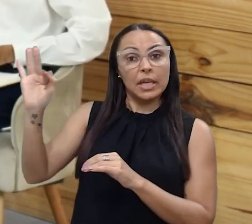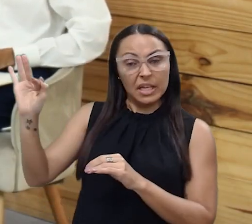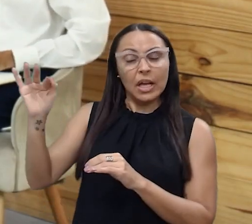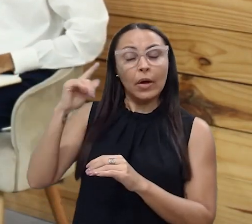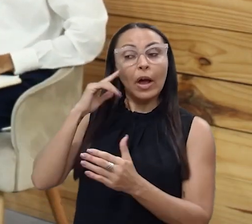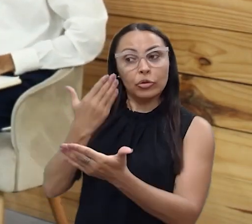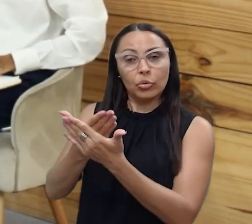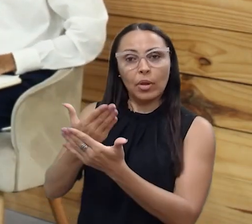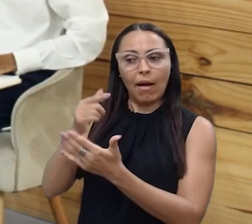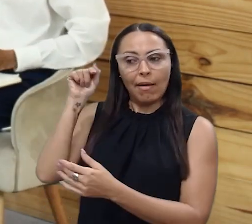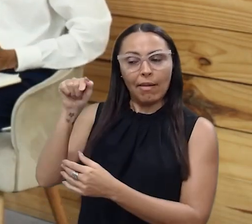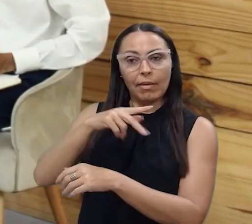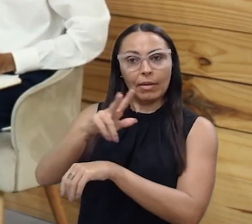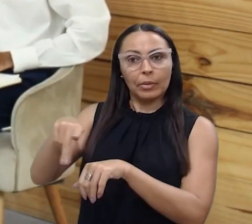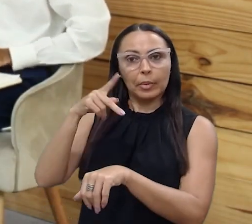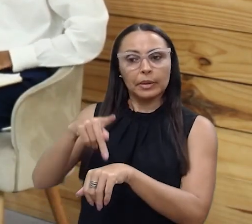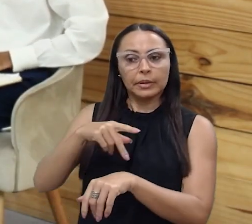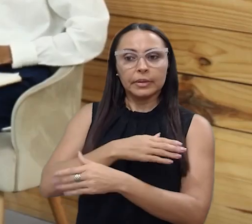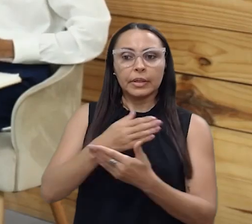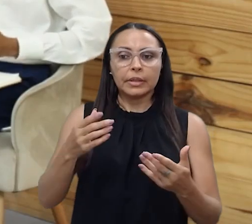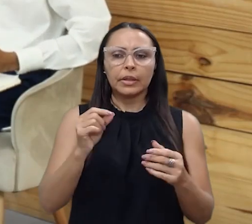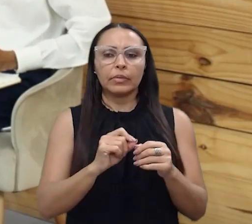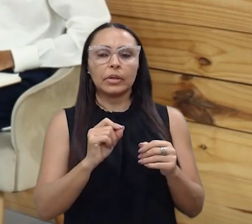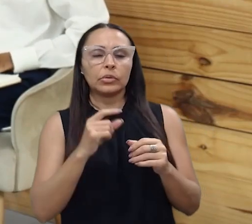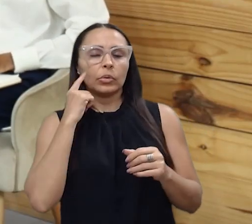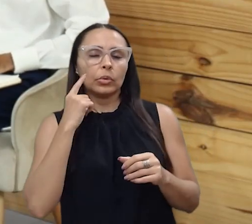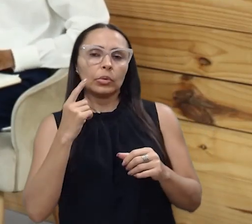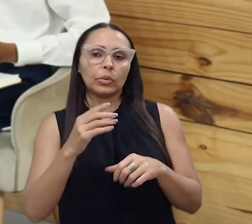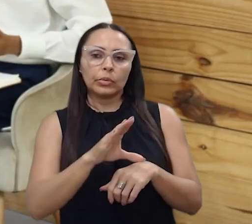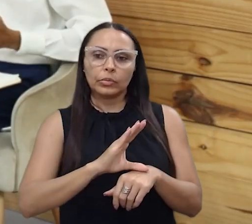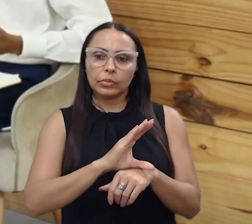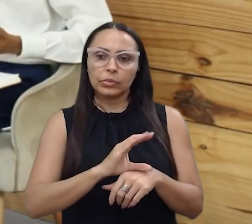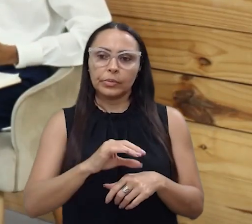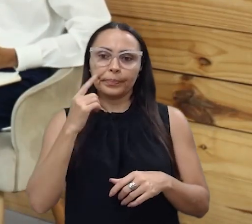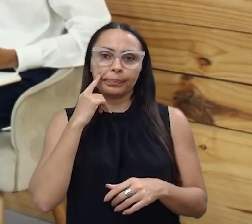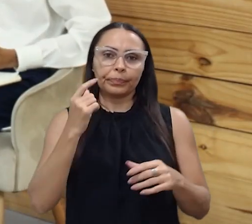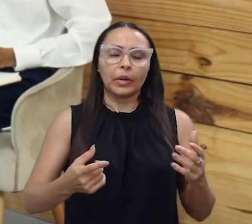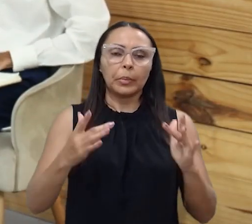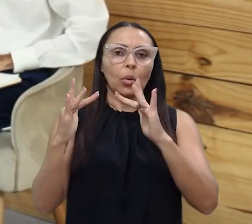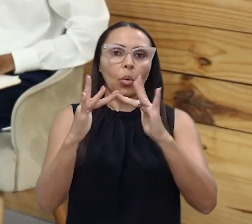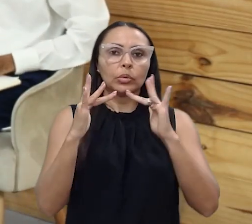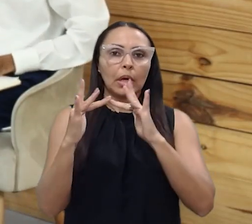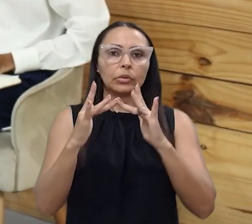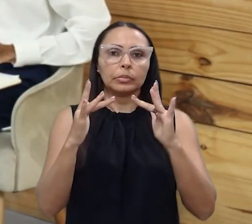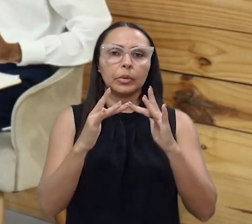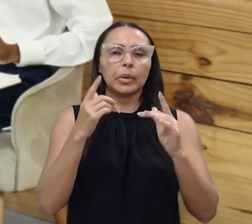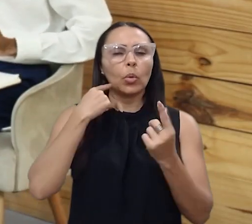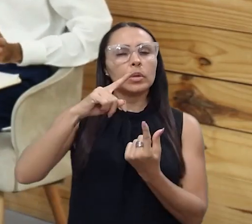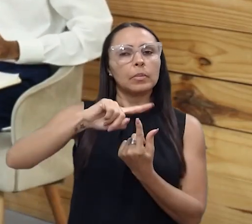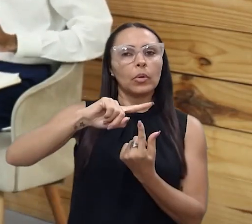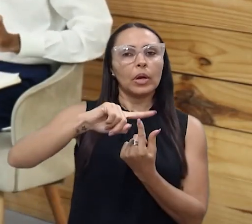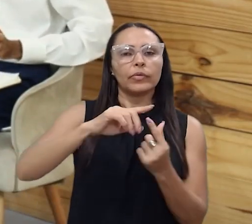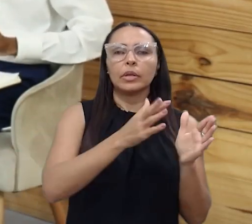de estudos, e aí ele vai para o Museu do Louvre, onde ele faz um curso de museologia, e aí ele tem o primeiro contato com tipografia, que é